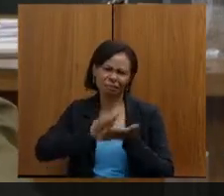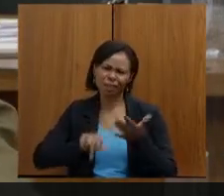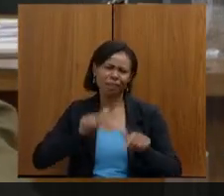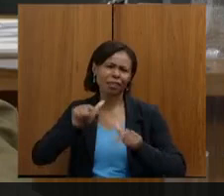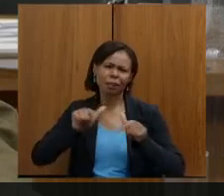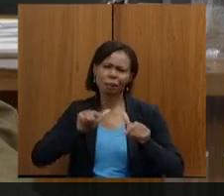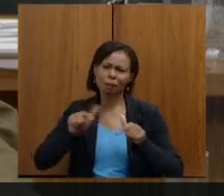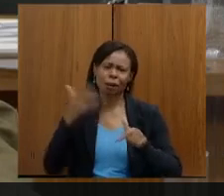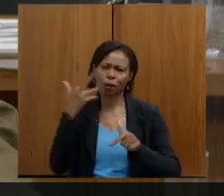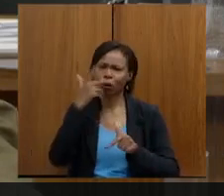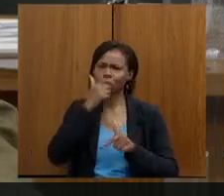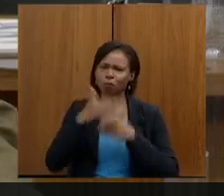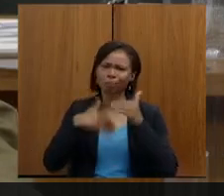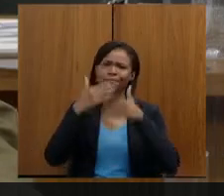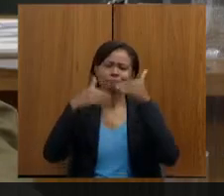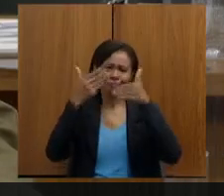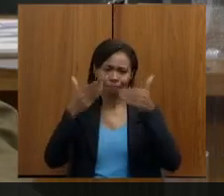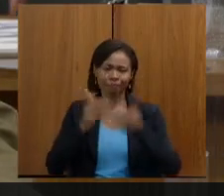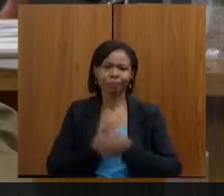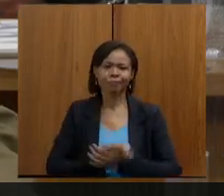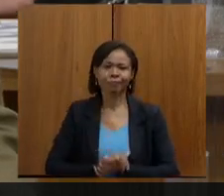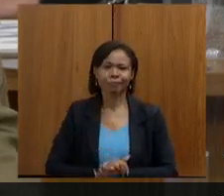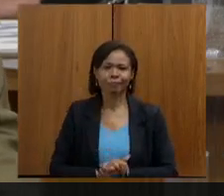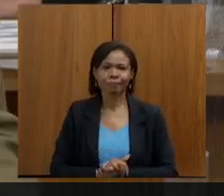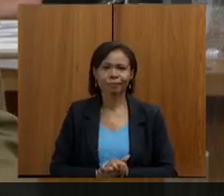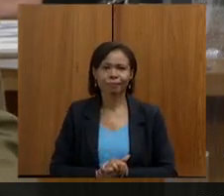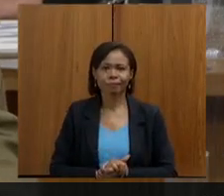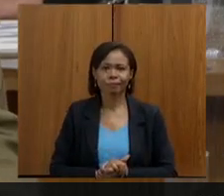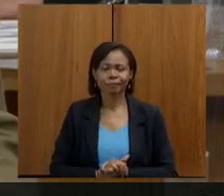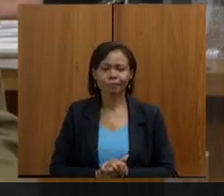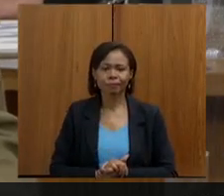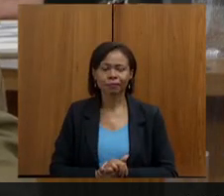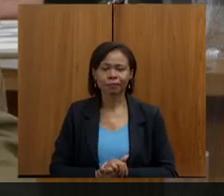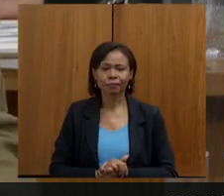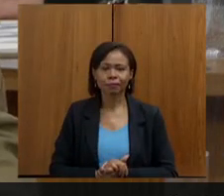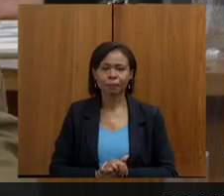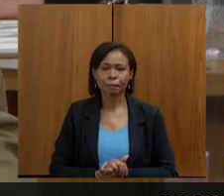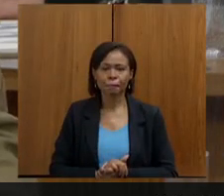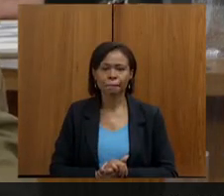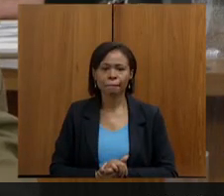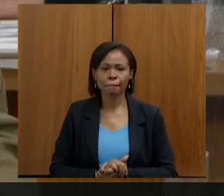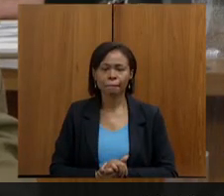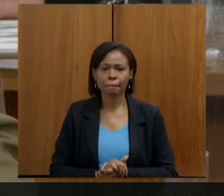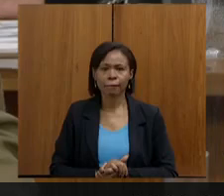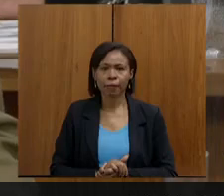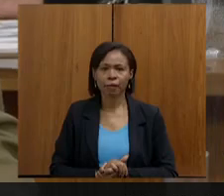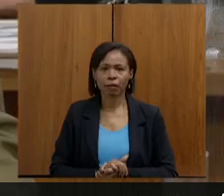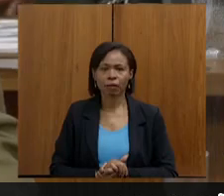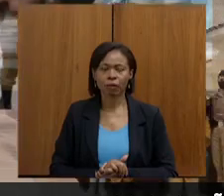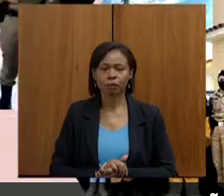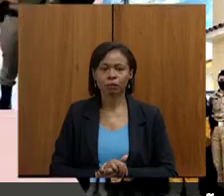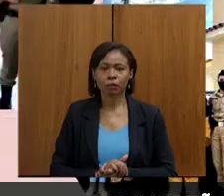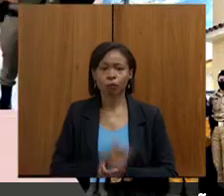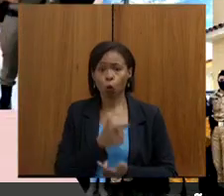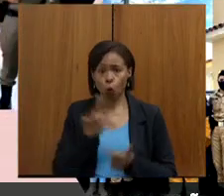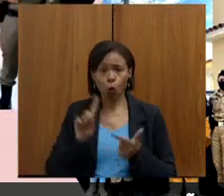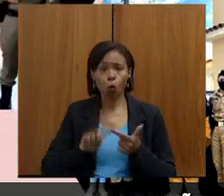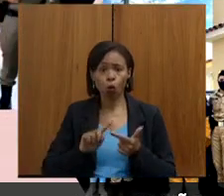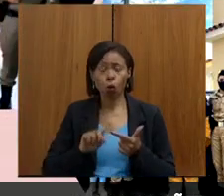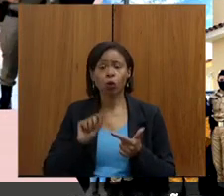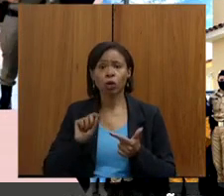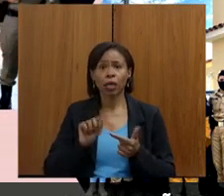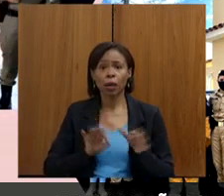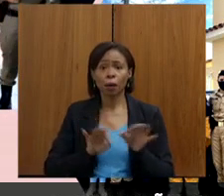após dia pode passar por favor é um outro um outro Pilar nós é o